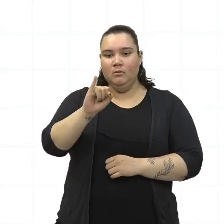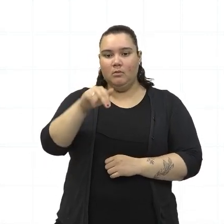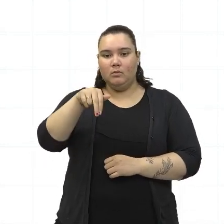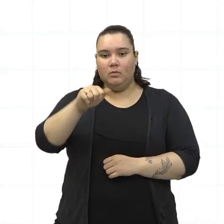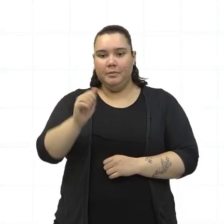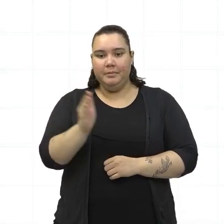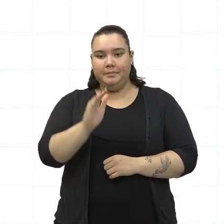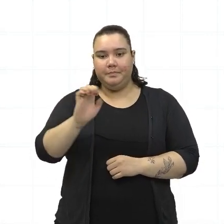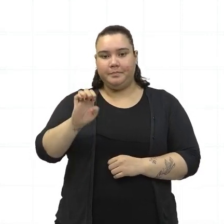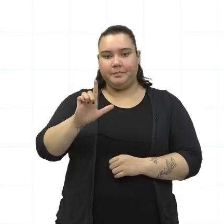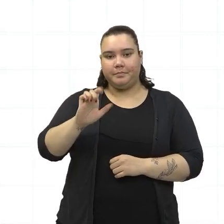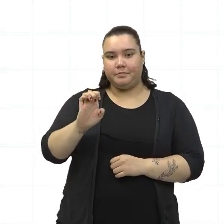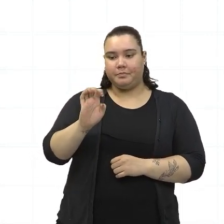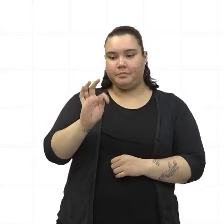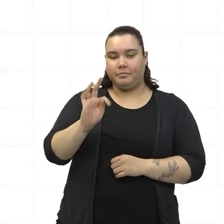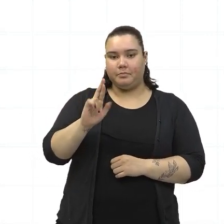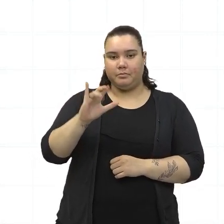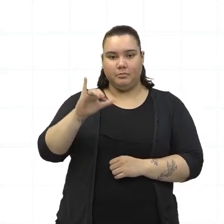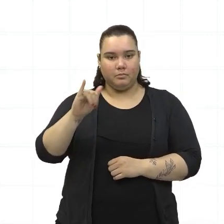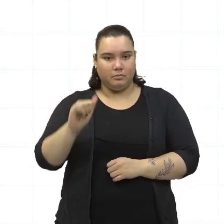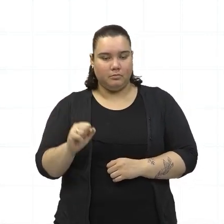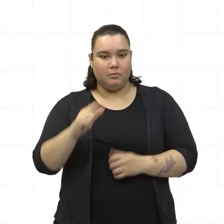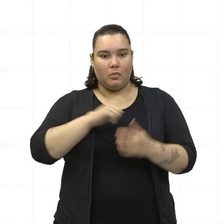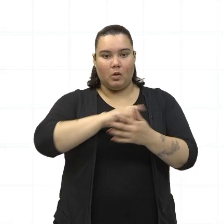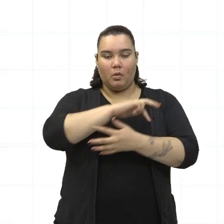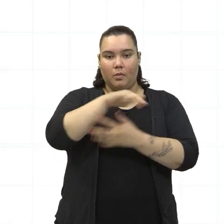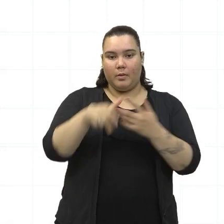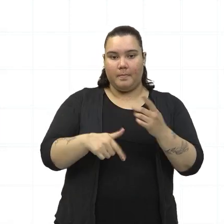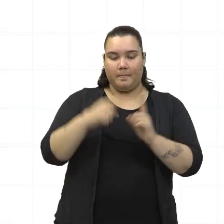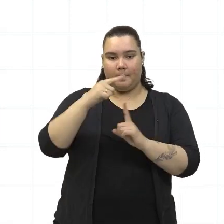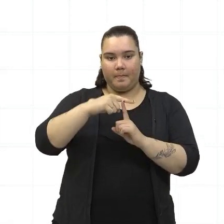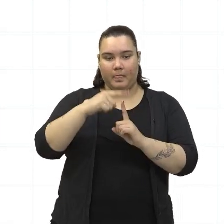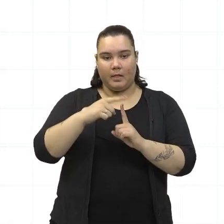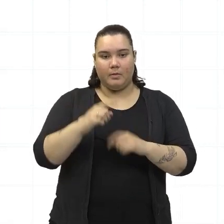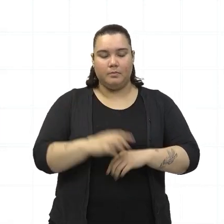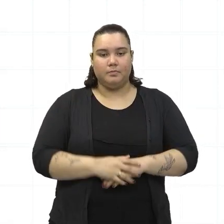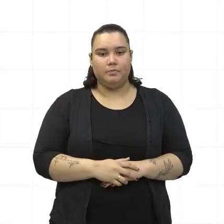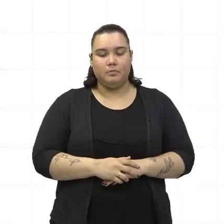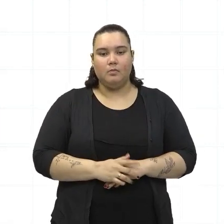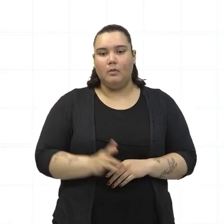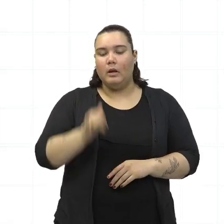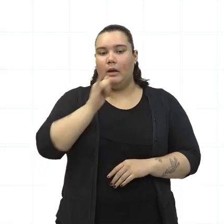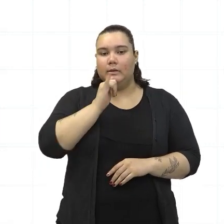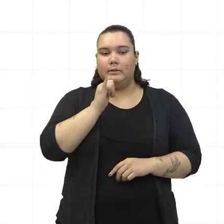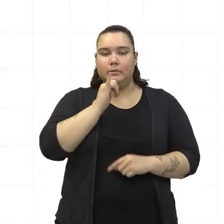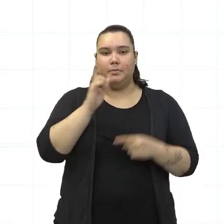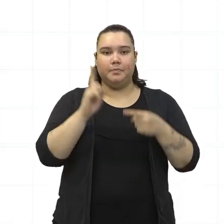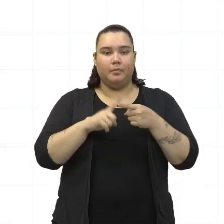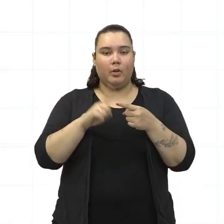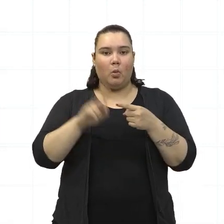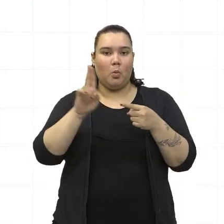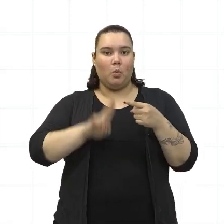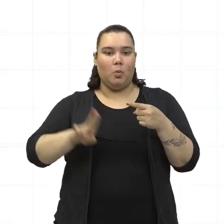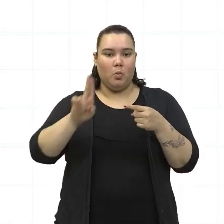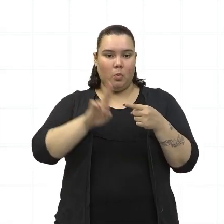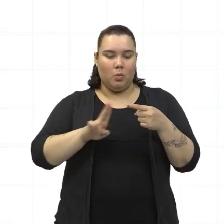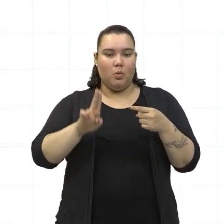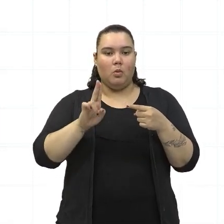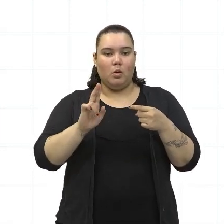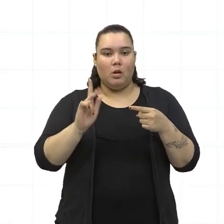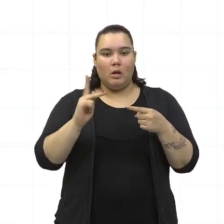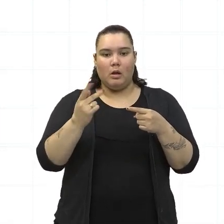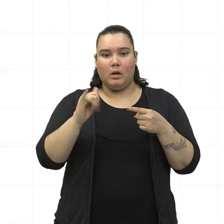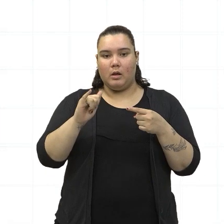abrange todos os tipos de usinas que produzem eletricidade, certo? Quando a gente está falando aí, então de usinas elétricas ou usinas